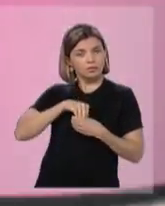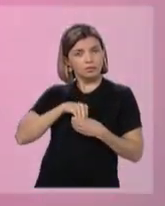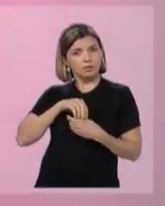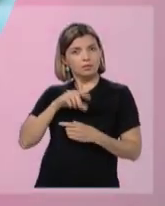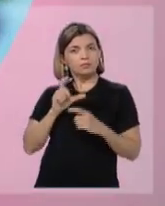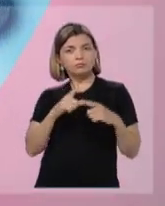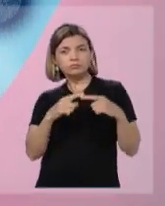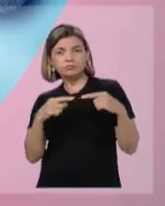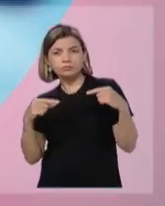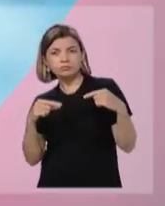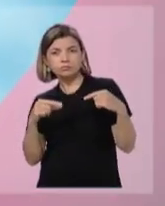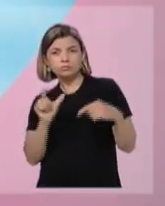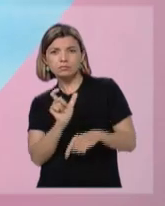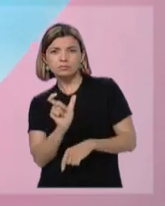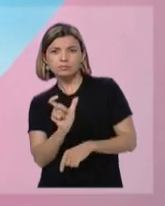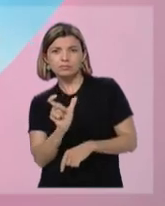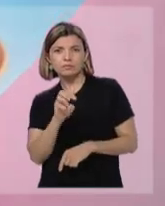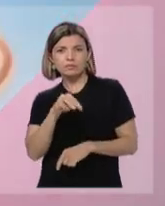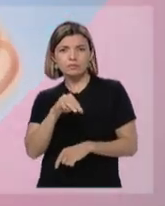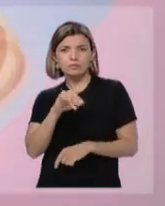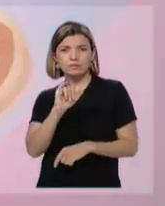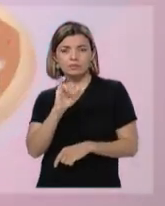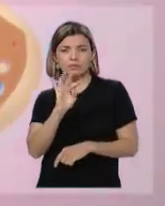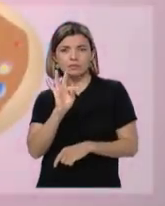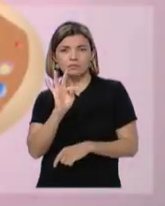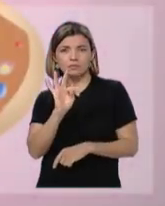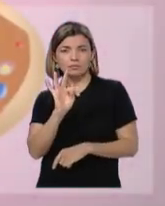as mitocôndrias.